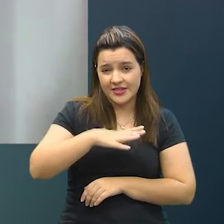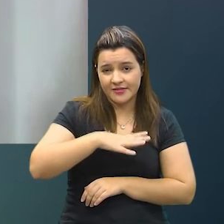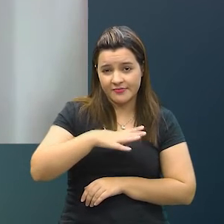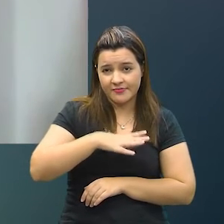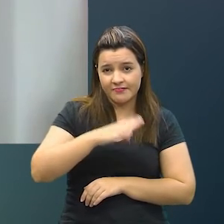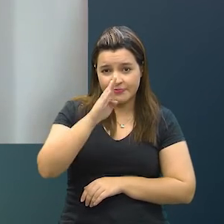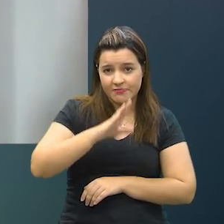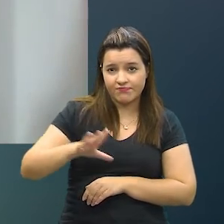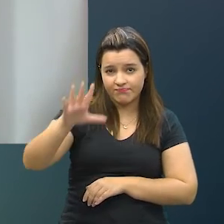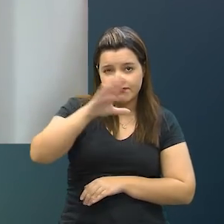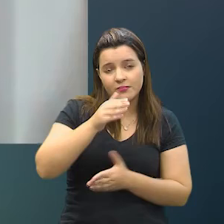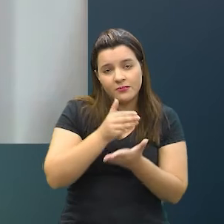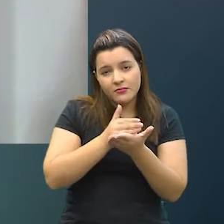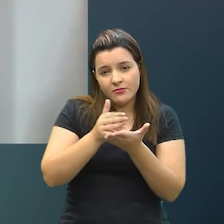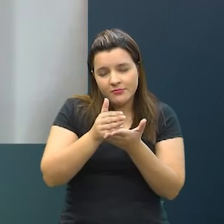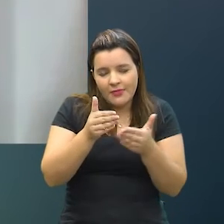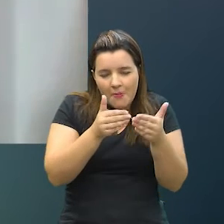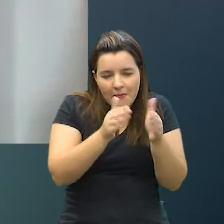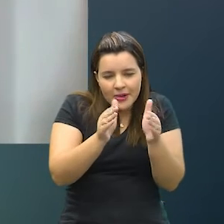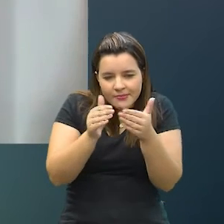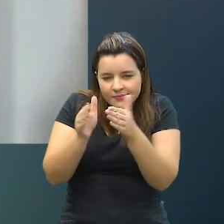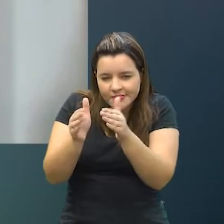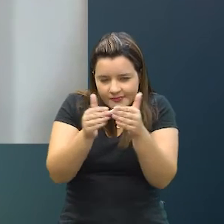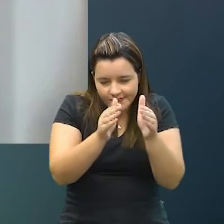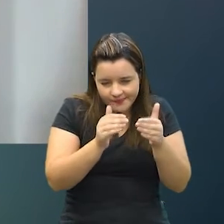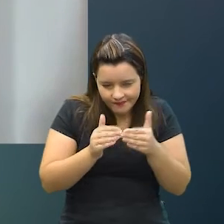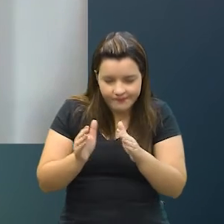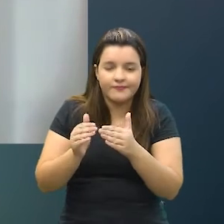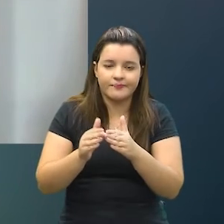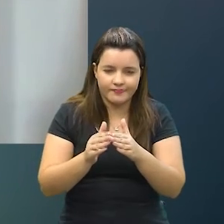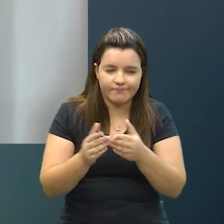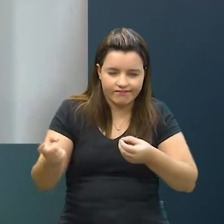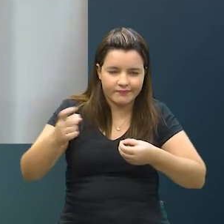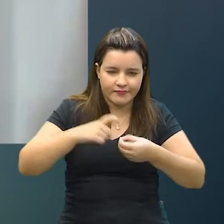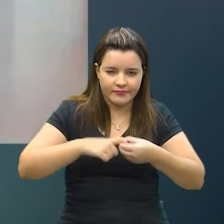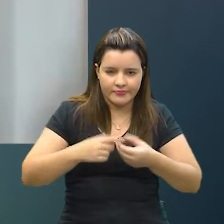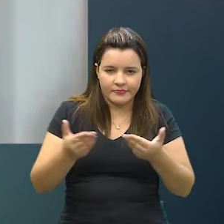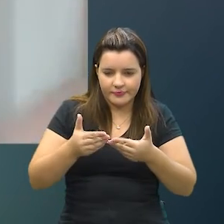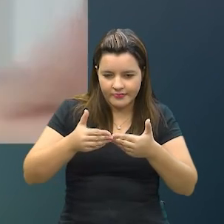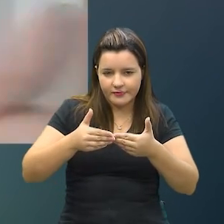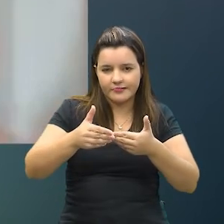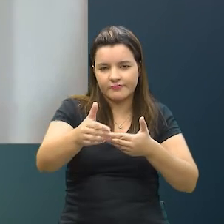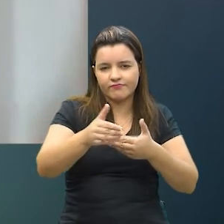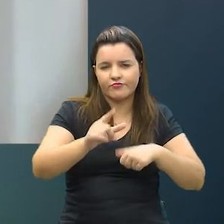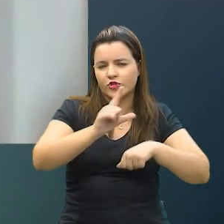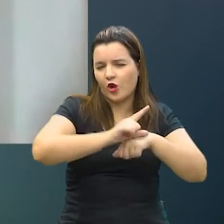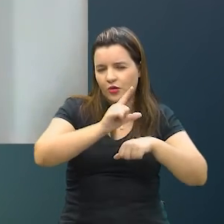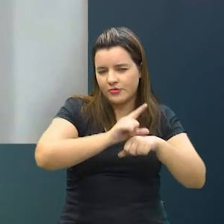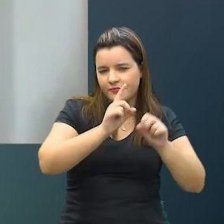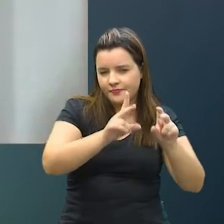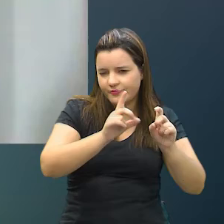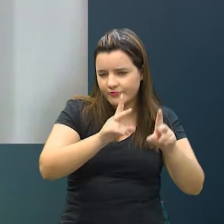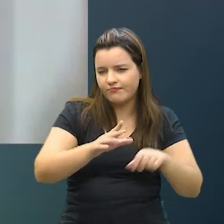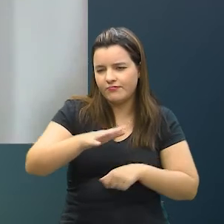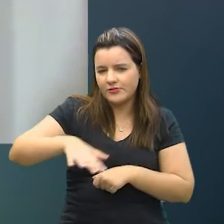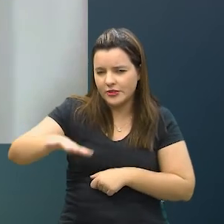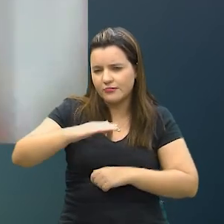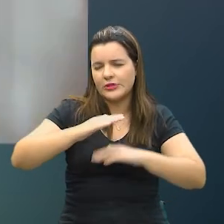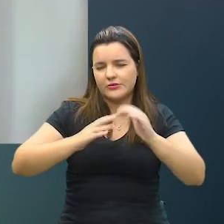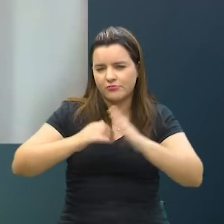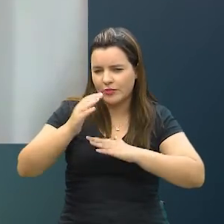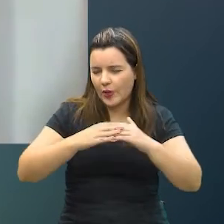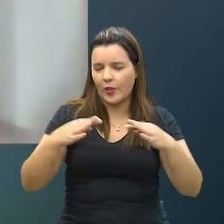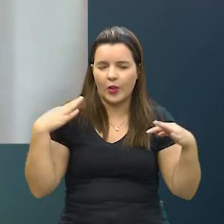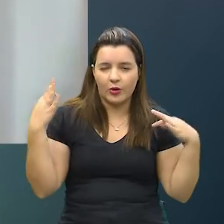pouco dessa flexibilização, né, para a abertura dos negócios, né, seja na área de comércio, seja na questão de turismo,